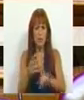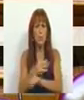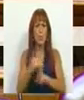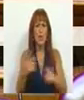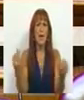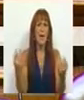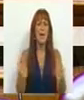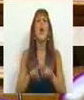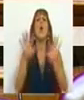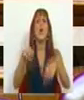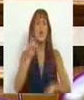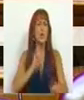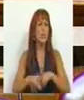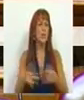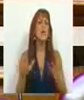porque certamente...